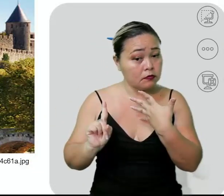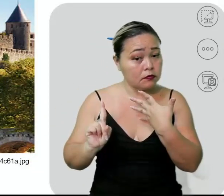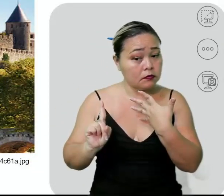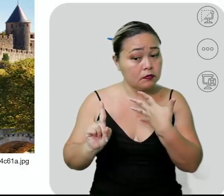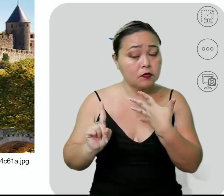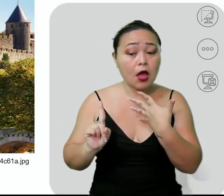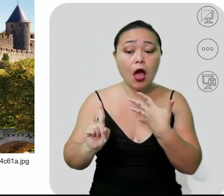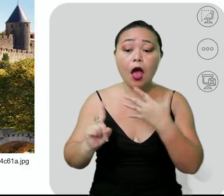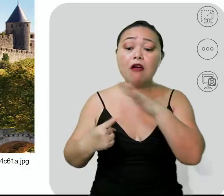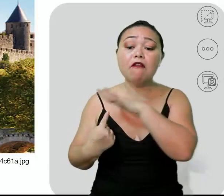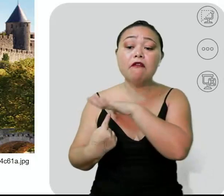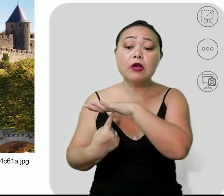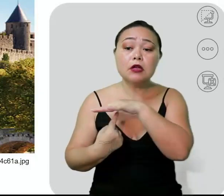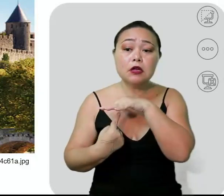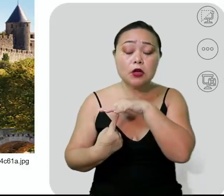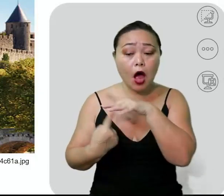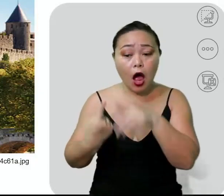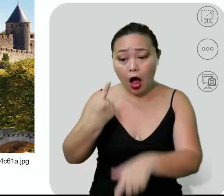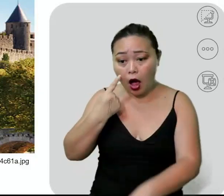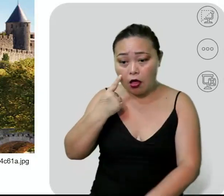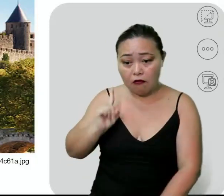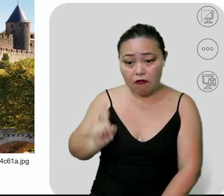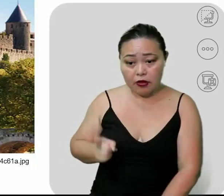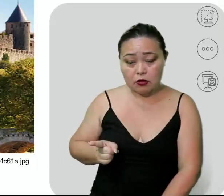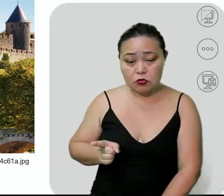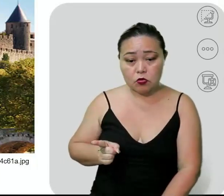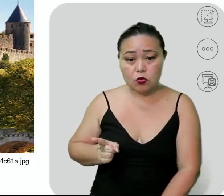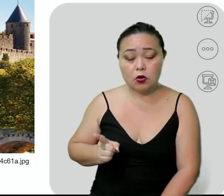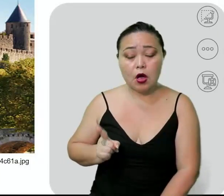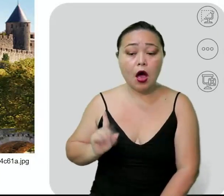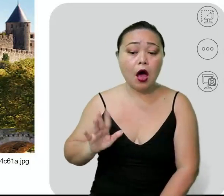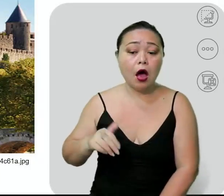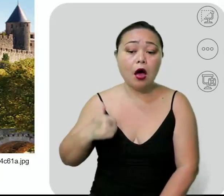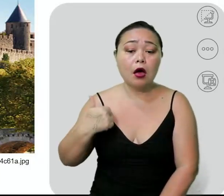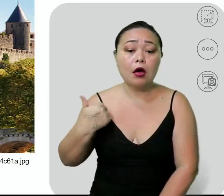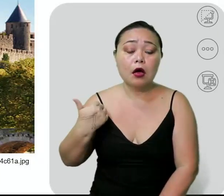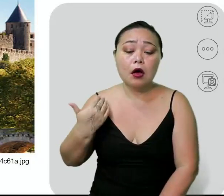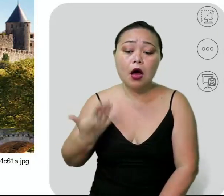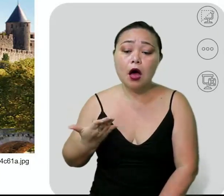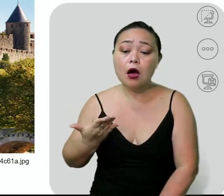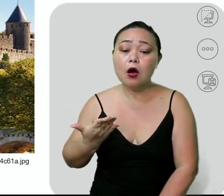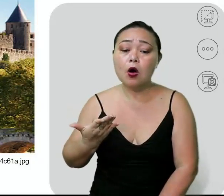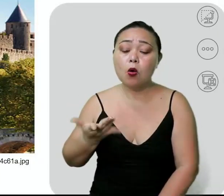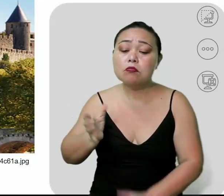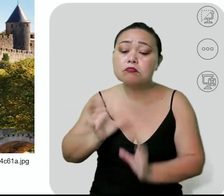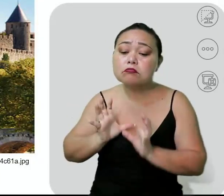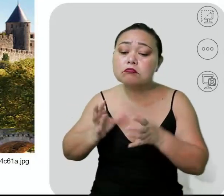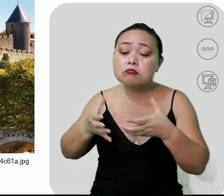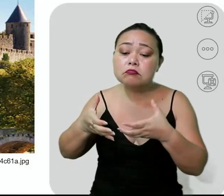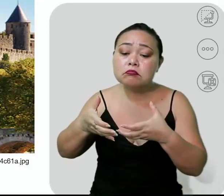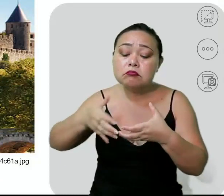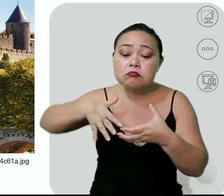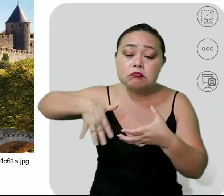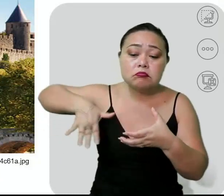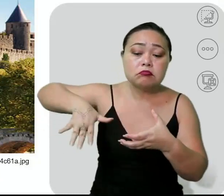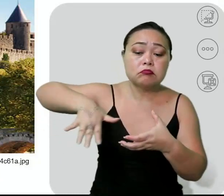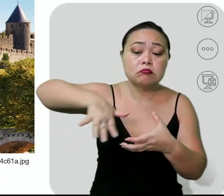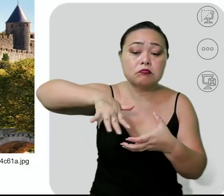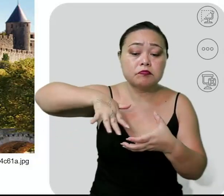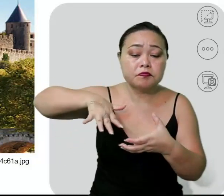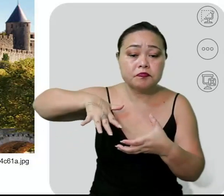Esses feirantes que vocês estão vendo, eles vão acabar compondo uma classe,